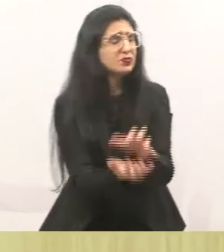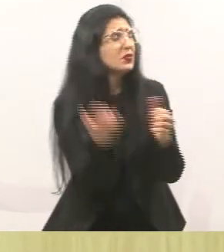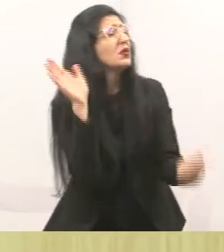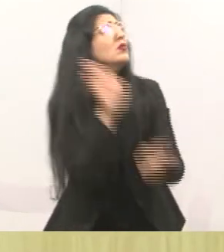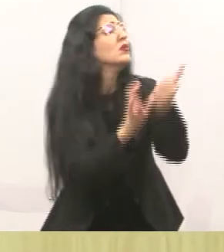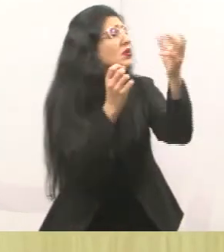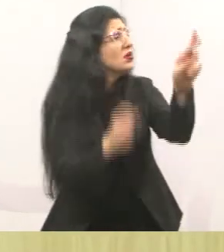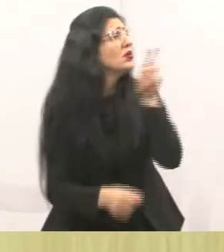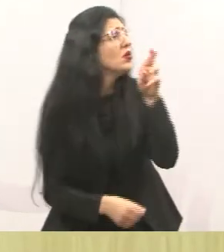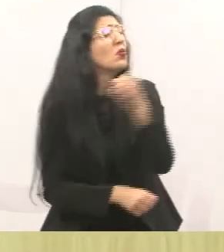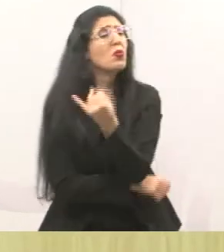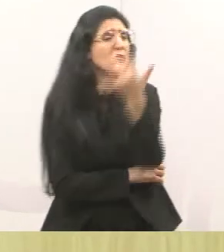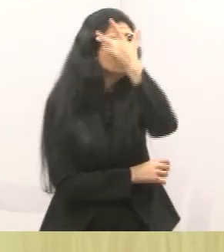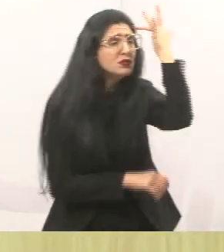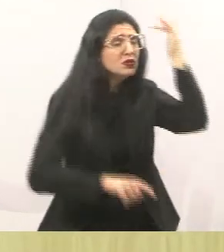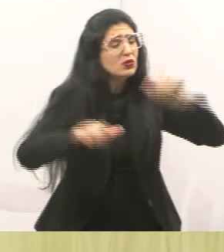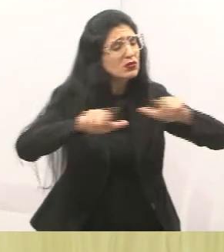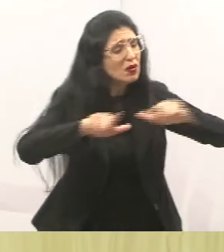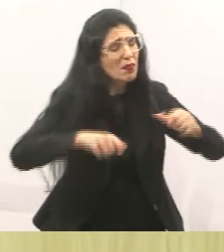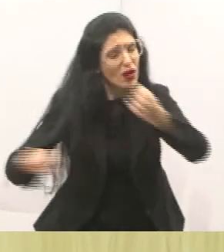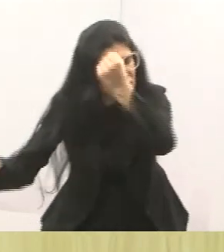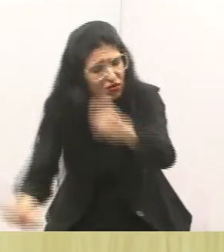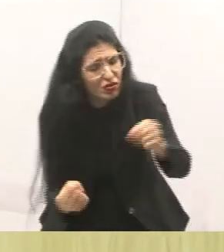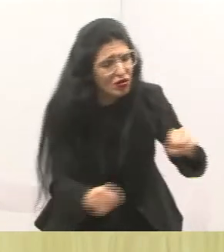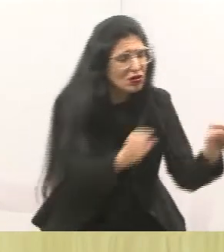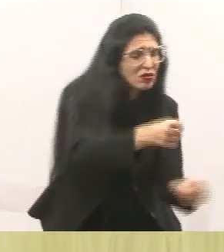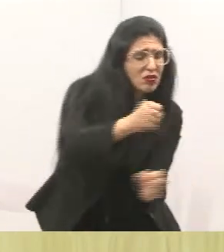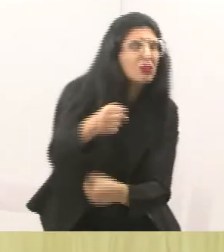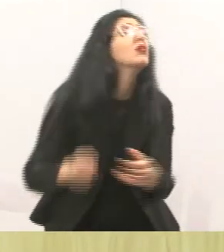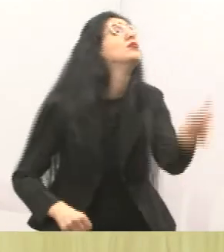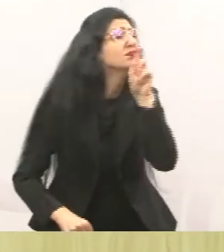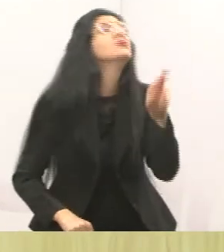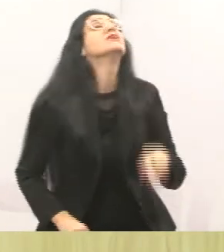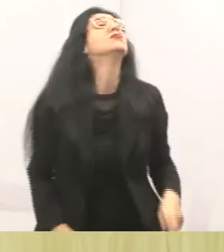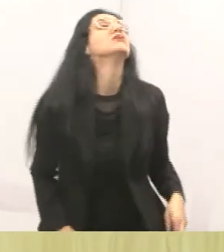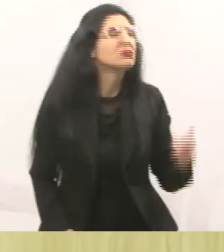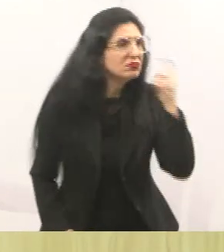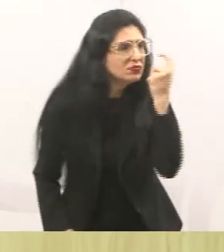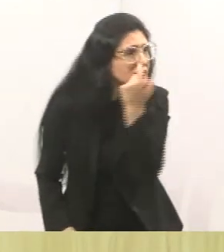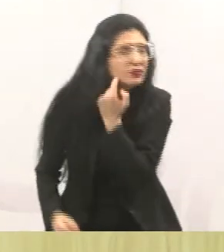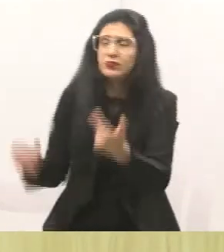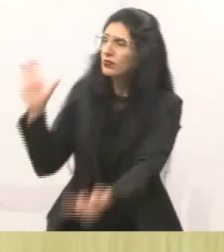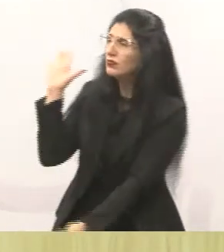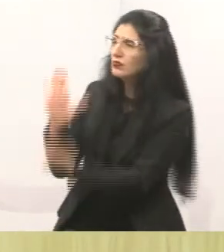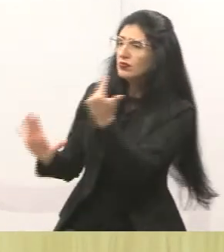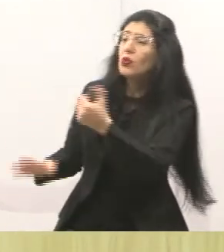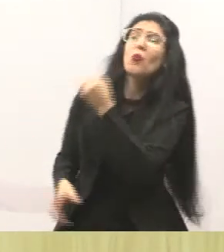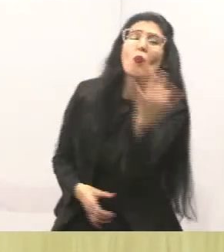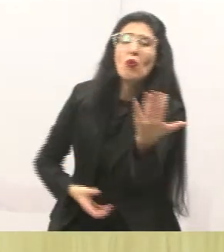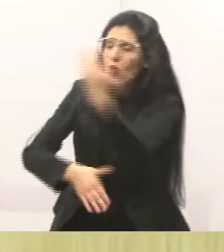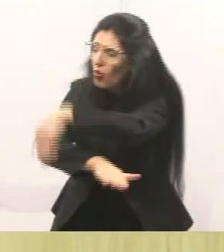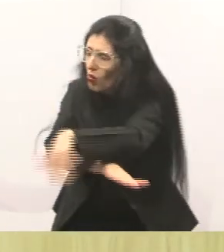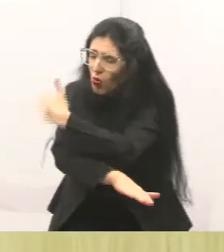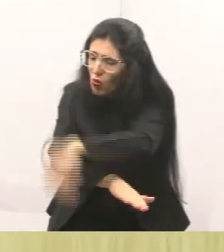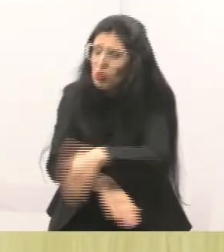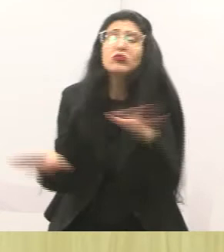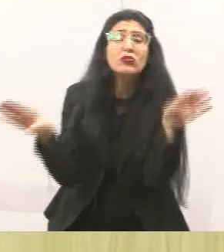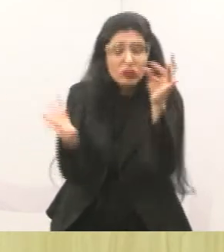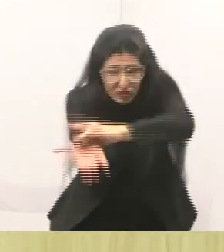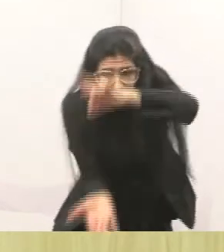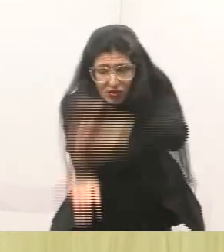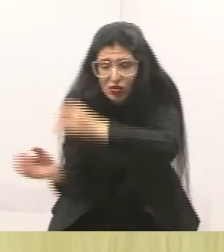quantos funcionários existem realizando serviço de varrição no distrito do Parque Meia Lua? Segundo, em quais ruas é realizado o serviço de